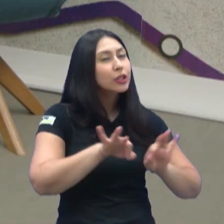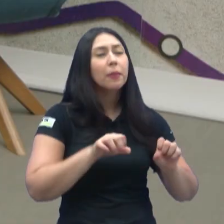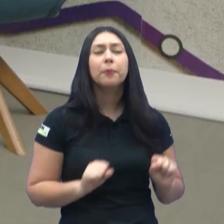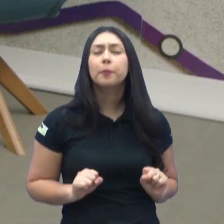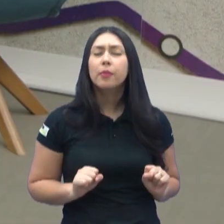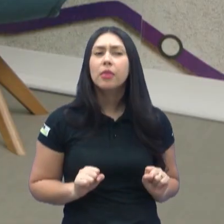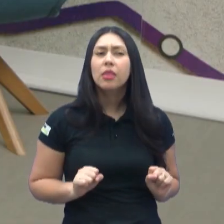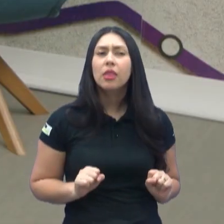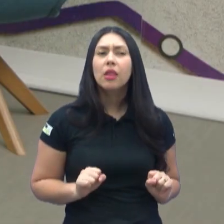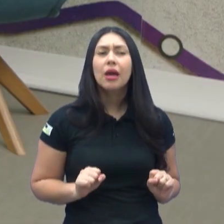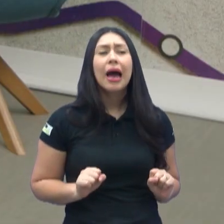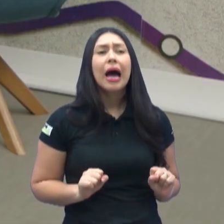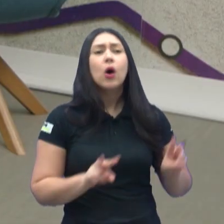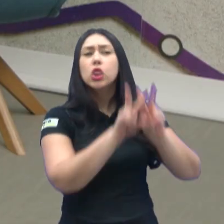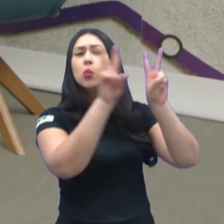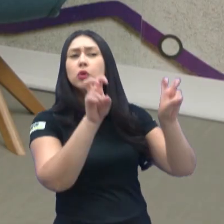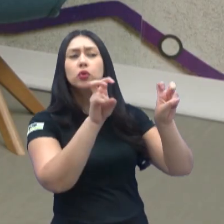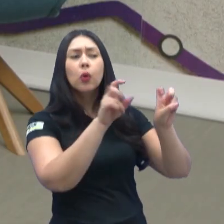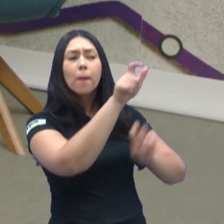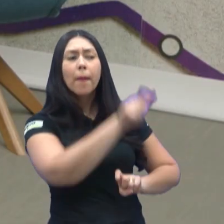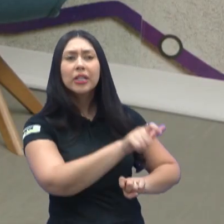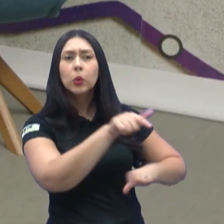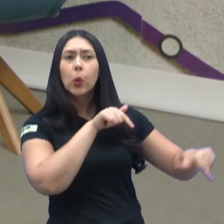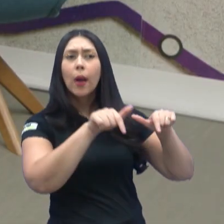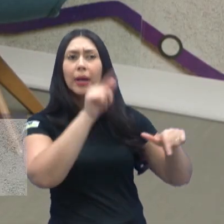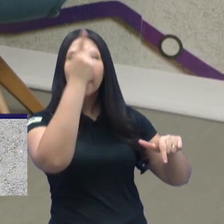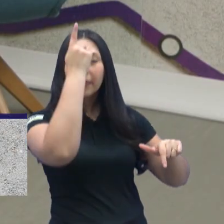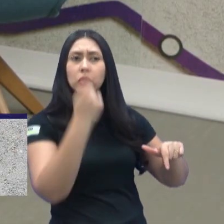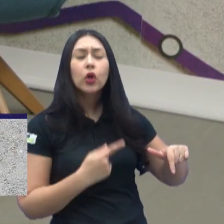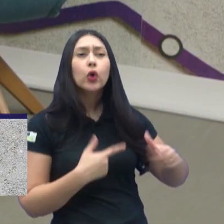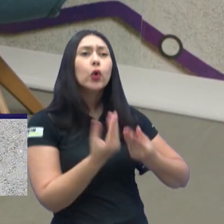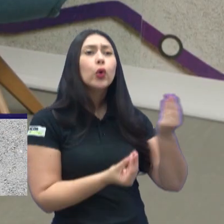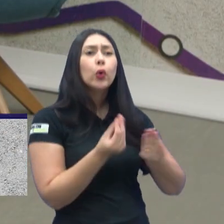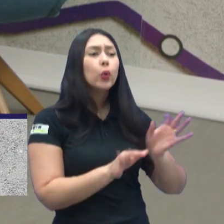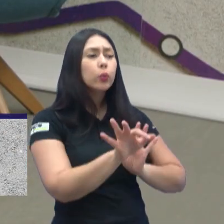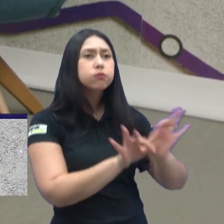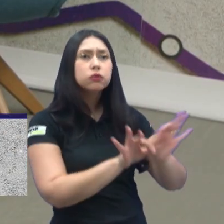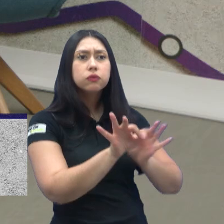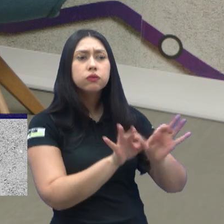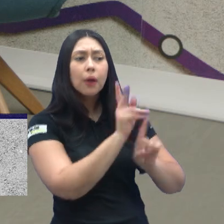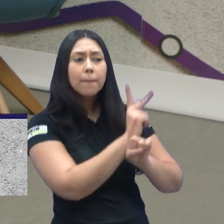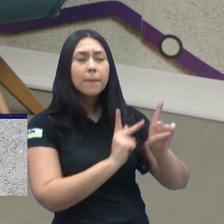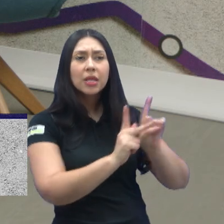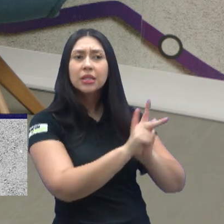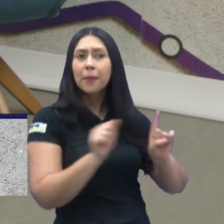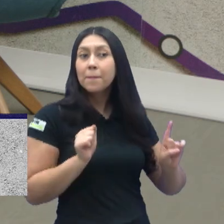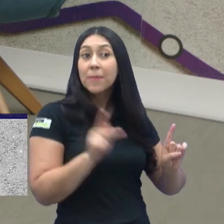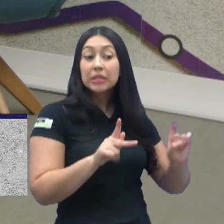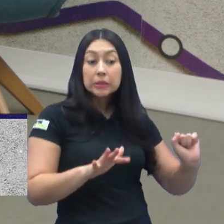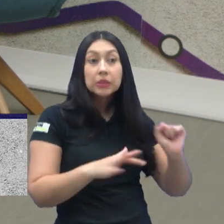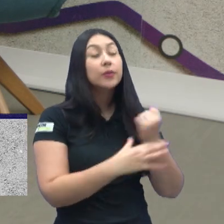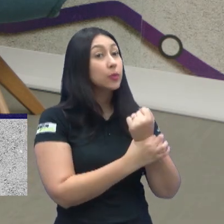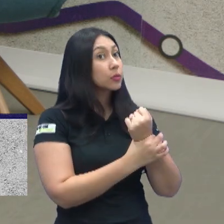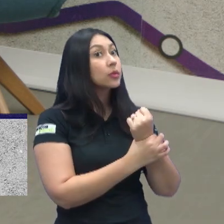do autônomo, né? Como ele pode se organizar, doutora, financeiramente para garantir uma aposentadoria segura,